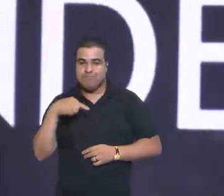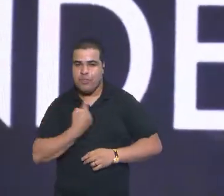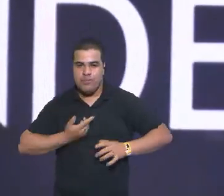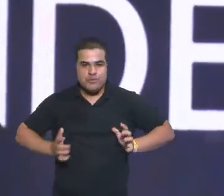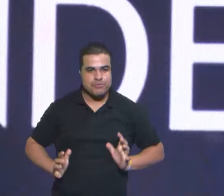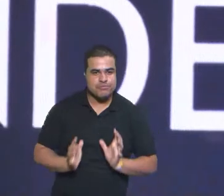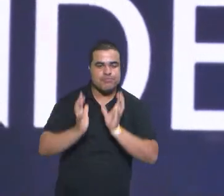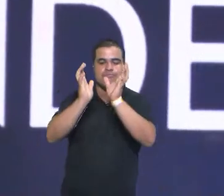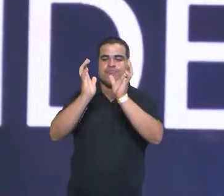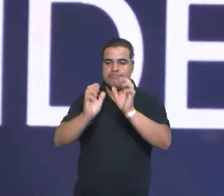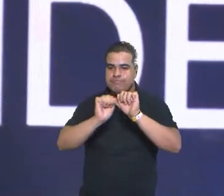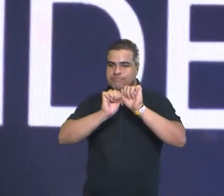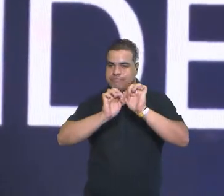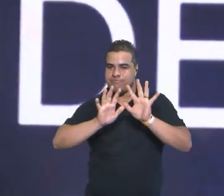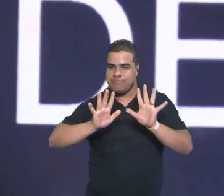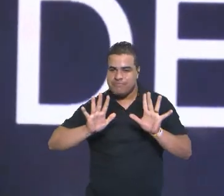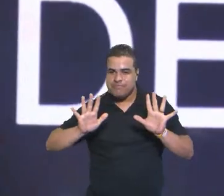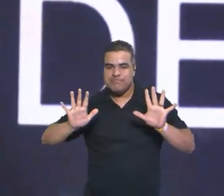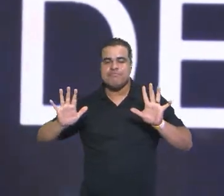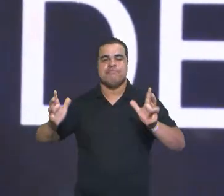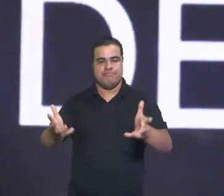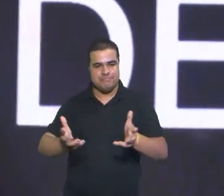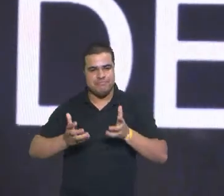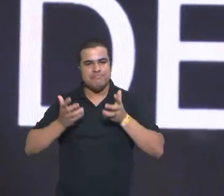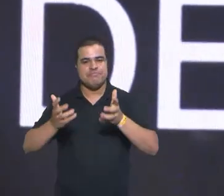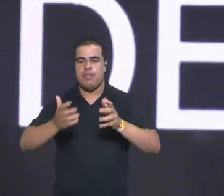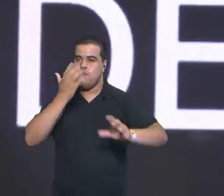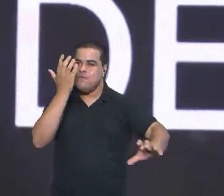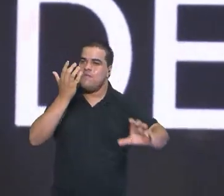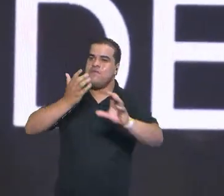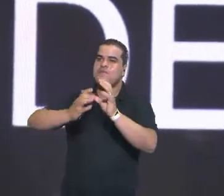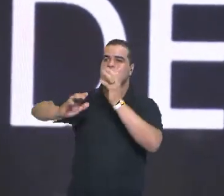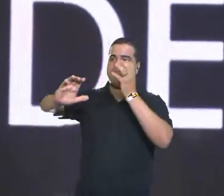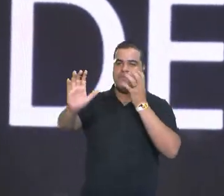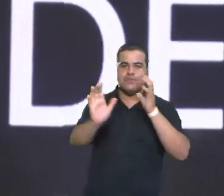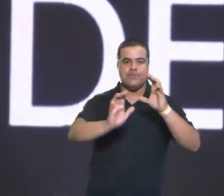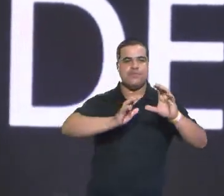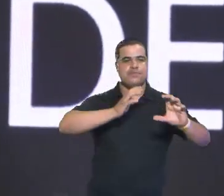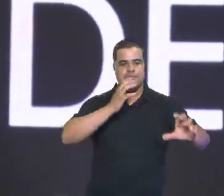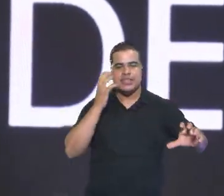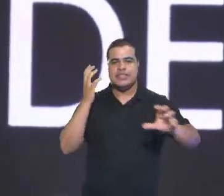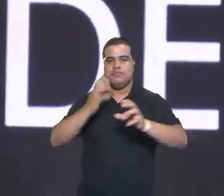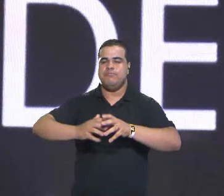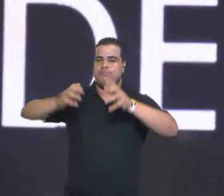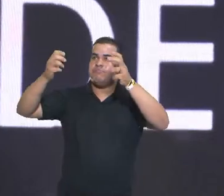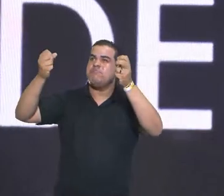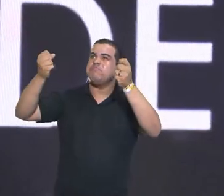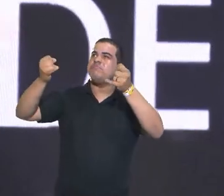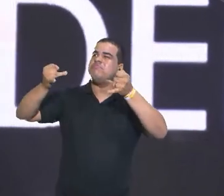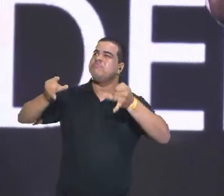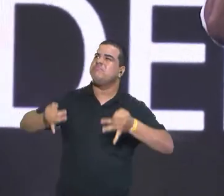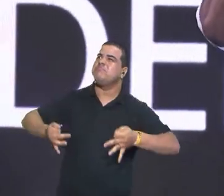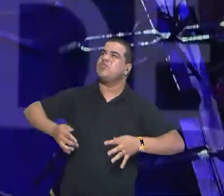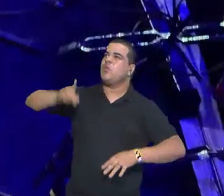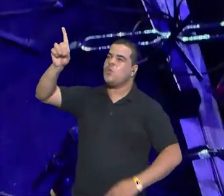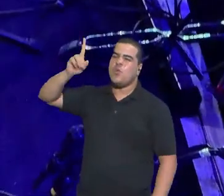e no eu quero que ele é santo santo